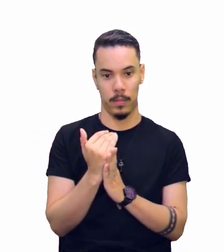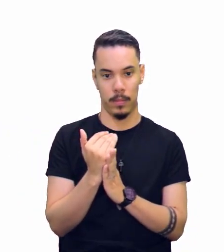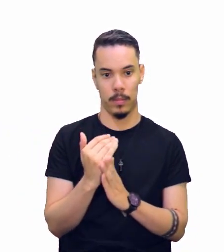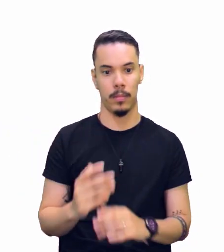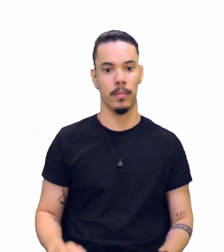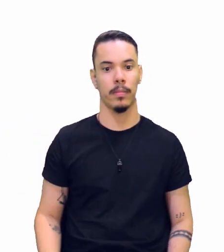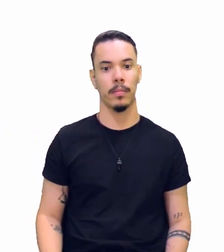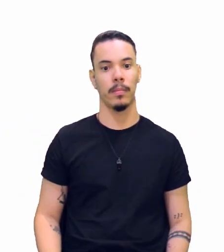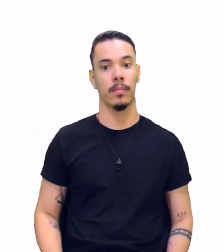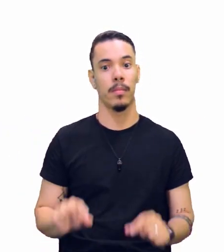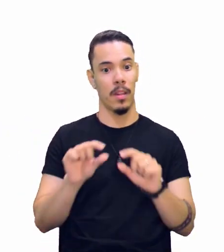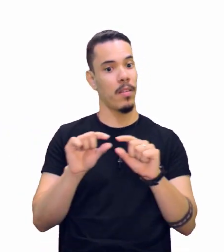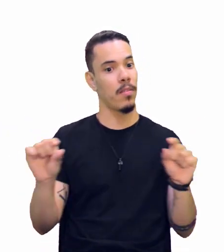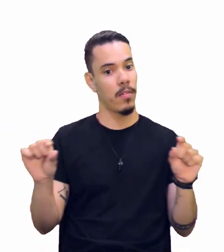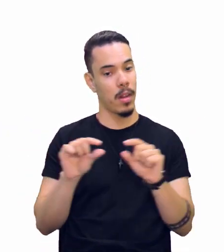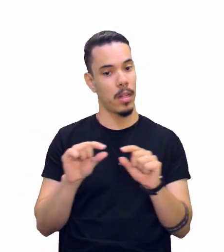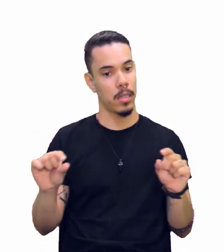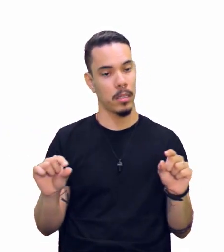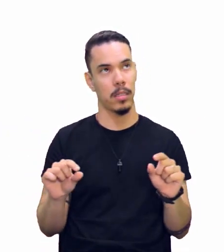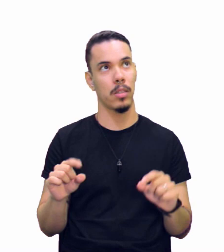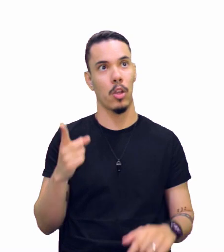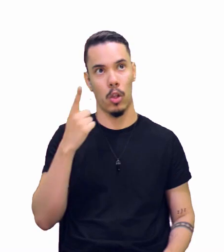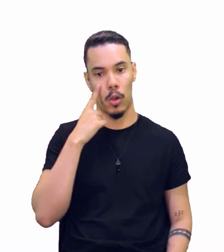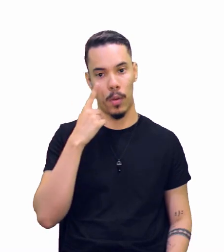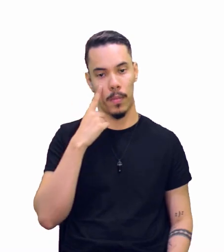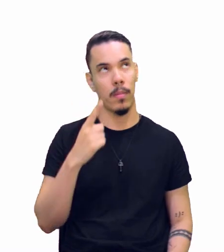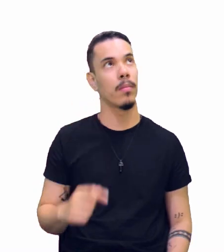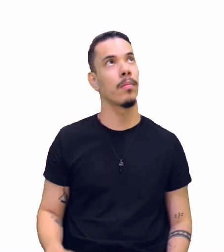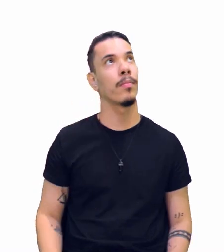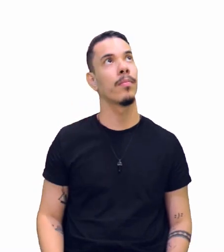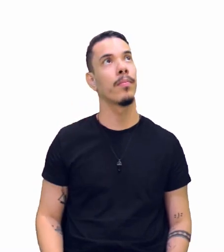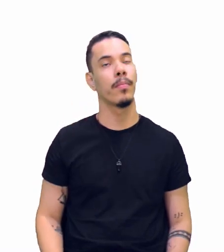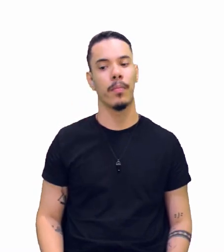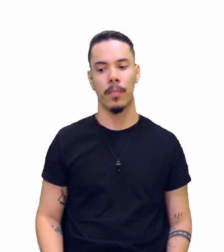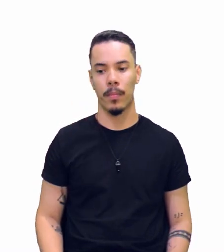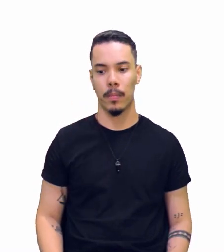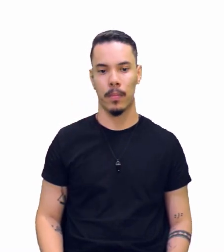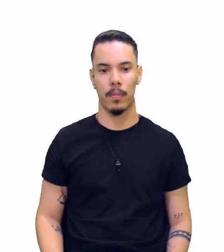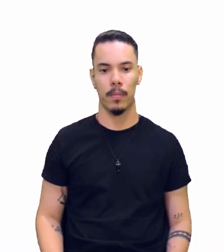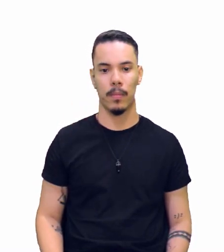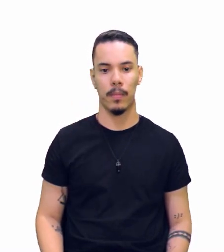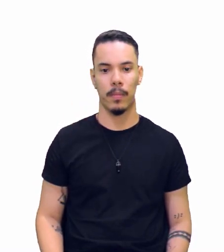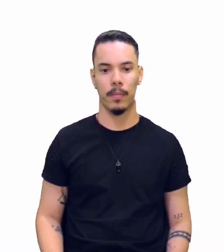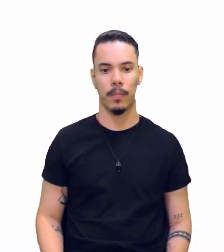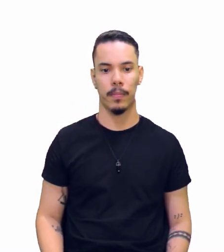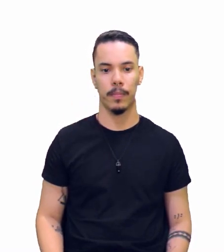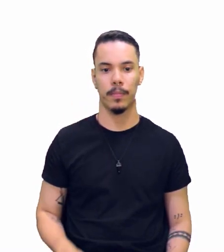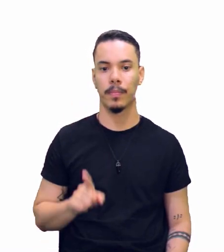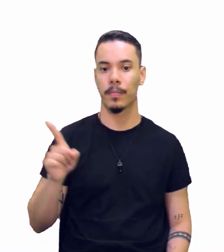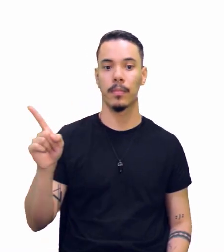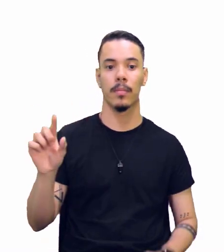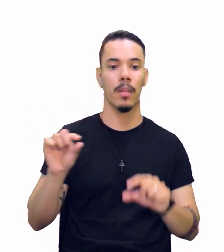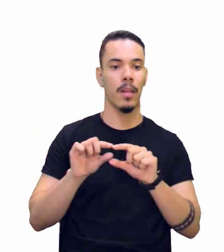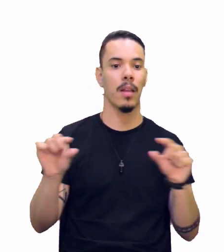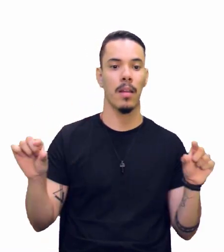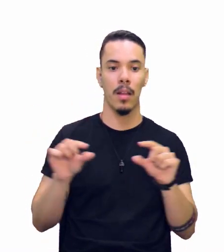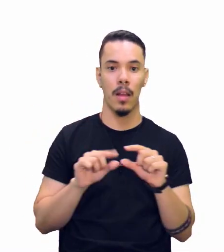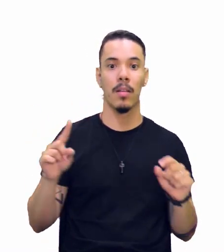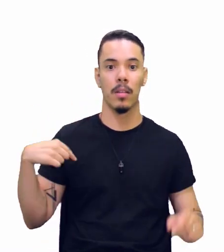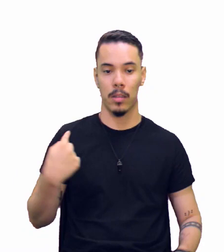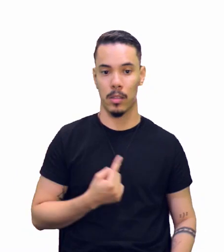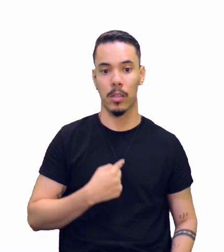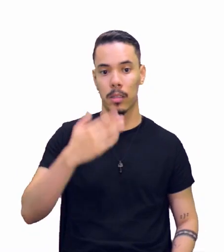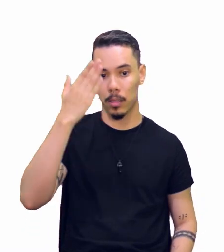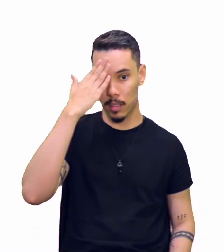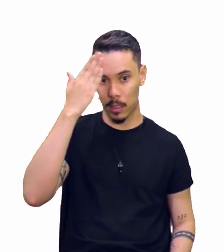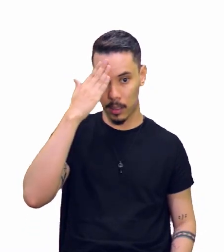essa frase para vocês, está muito pequenininha. Mas olha só, if you heat ice, it melts. A gente já sabe que essa aqui é